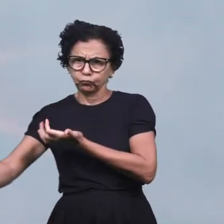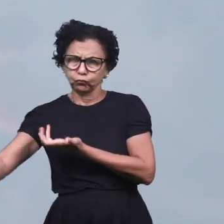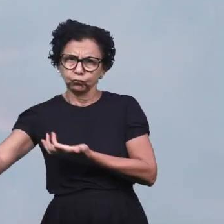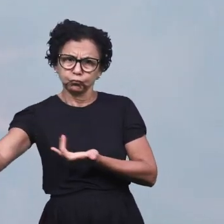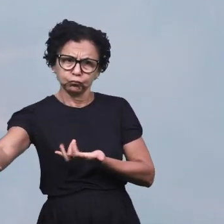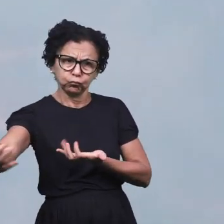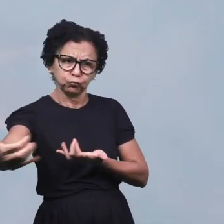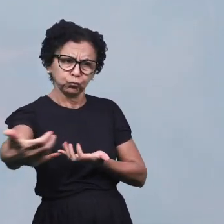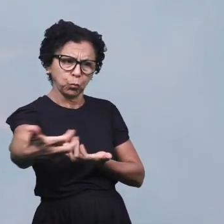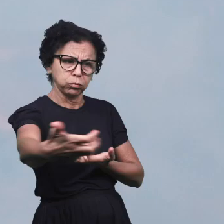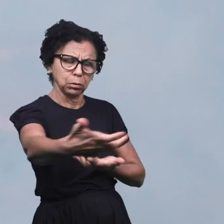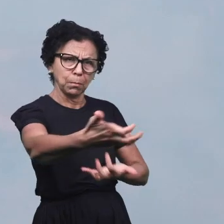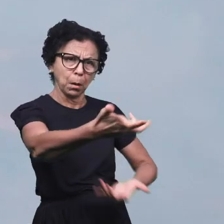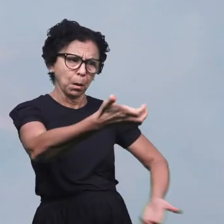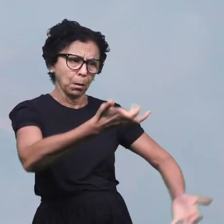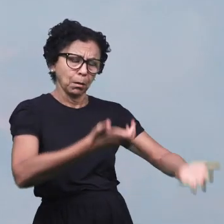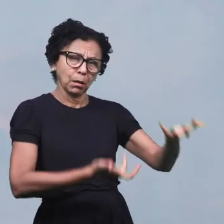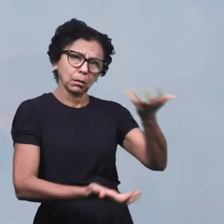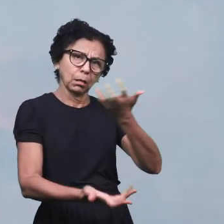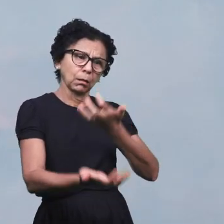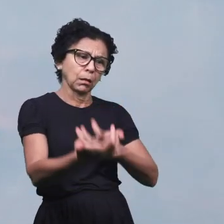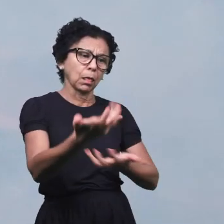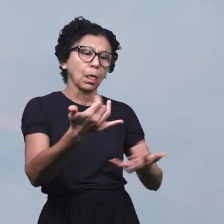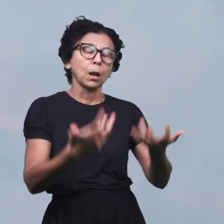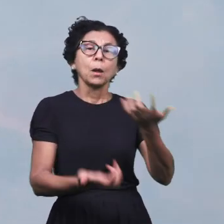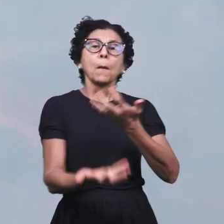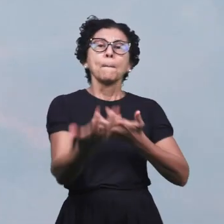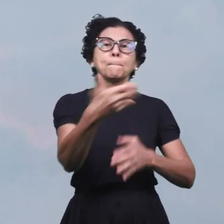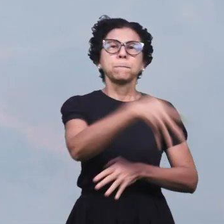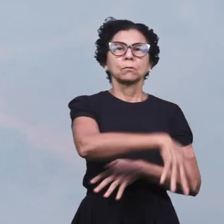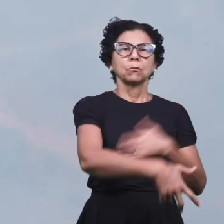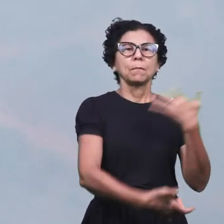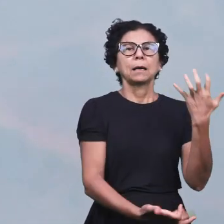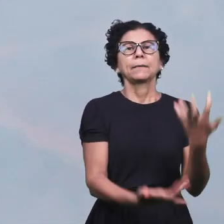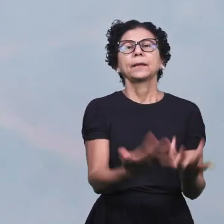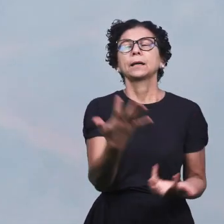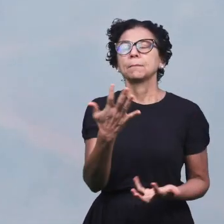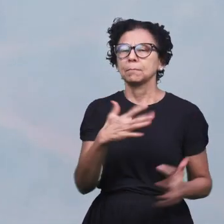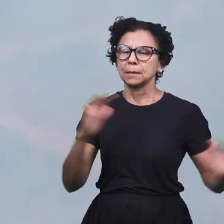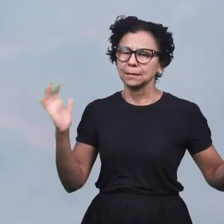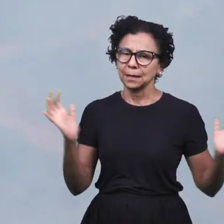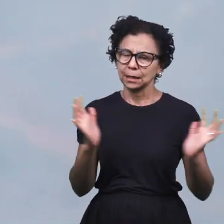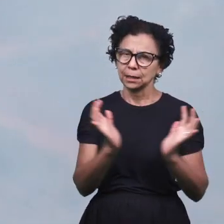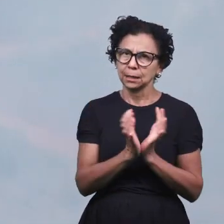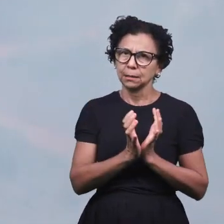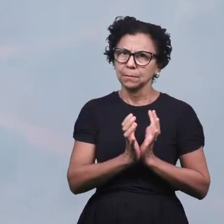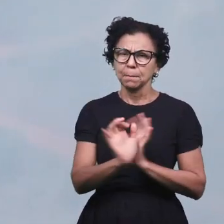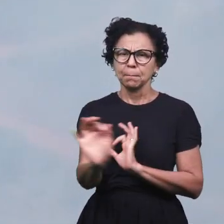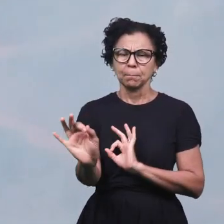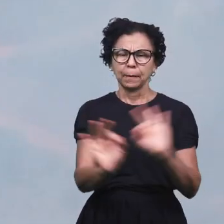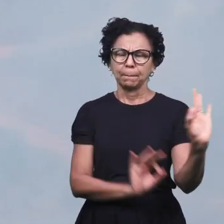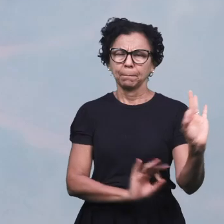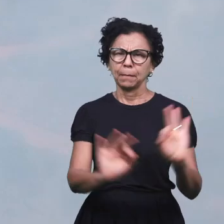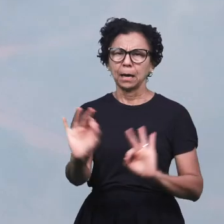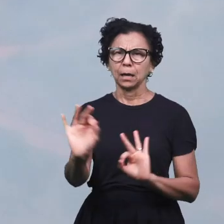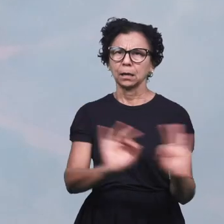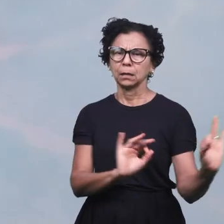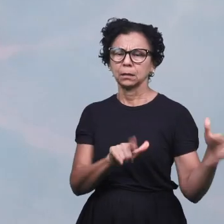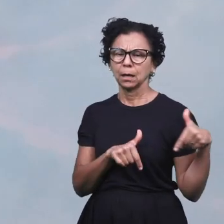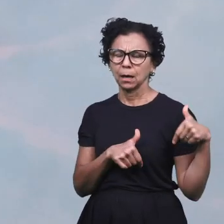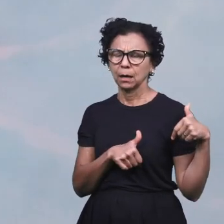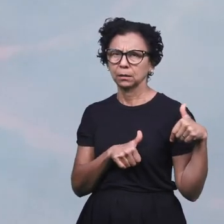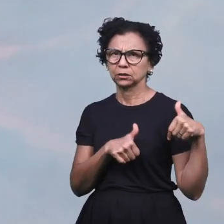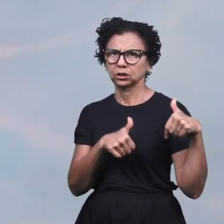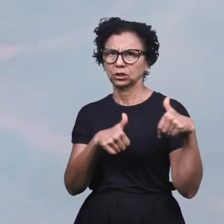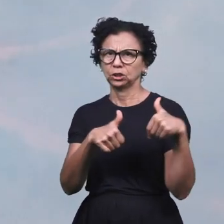próximo à estrada, ele conseguiu pular para a área do Manaim, mas a nossa equipe estava pronto para atuar,